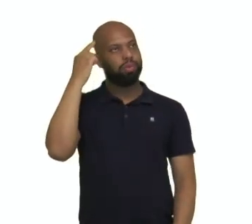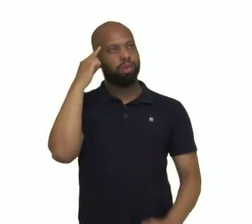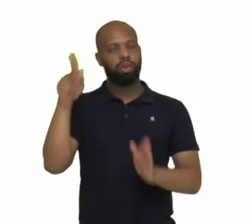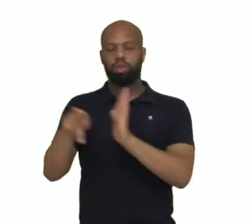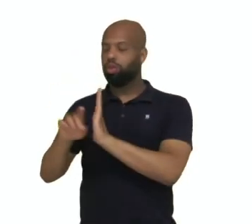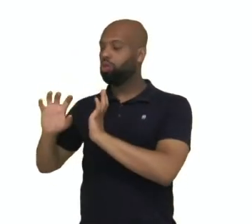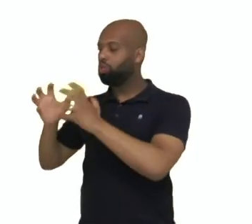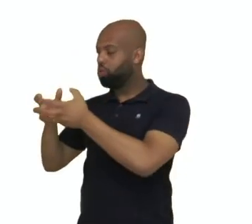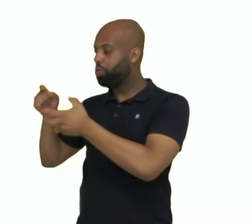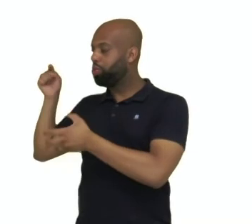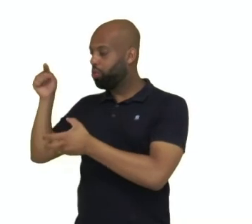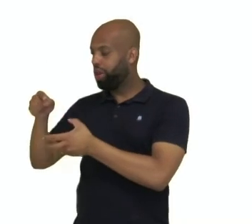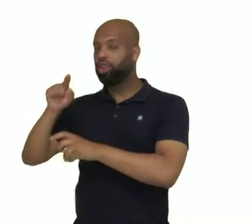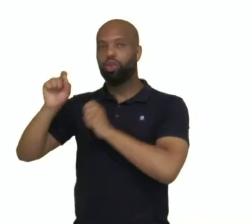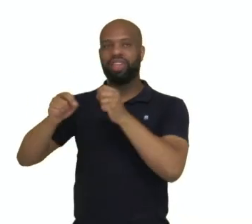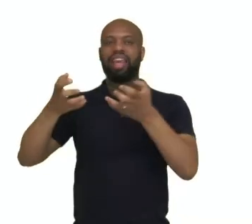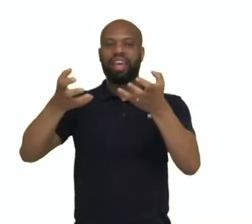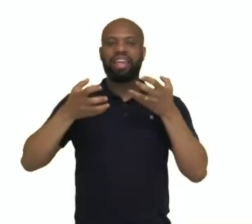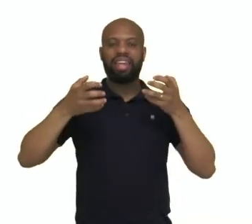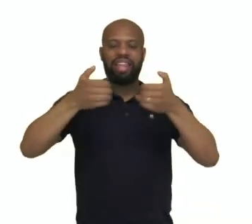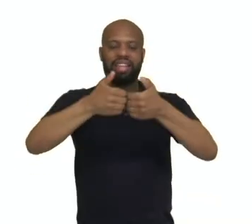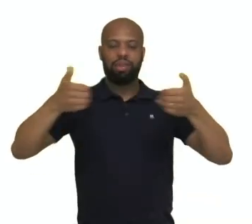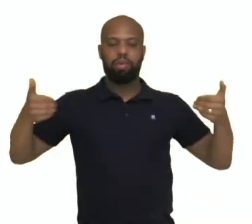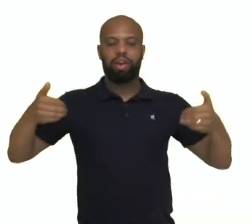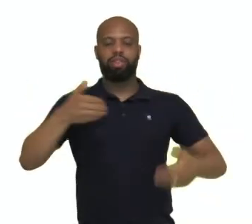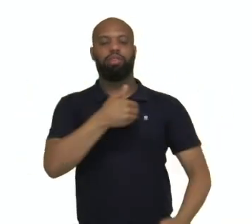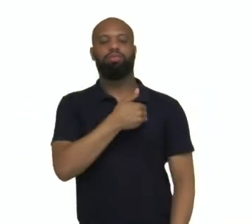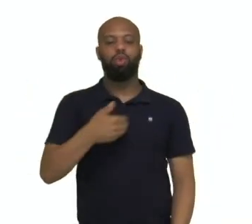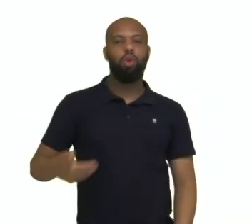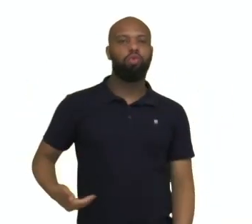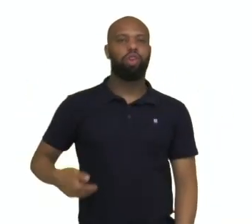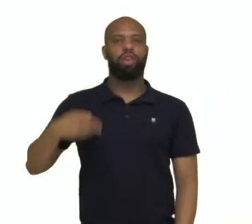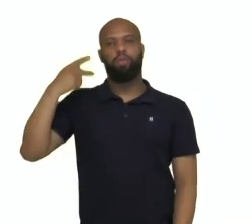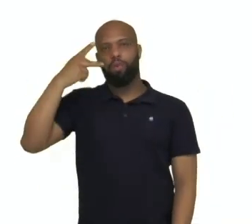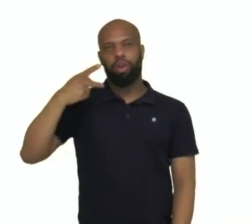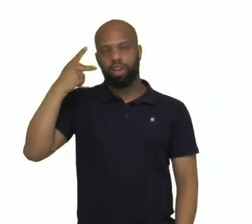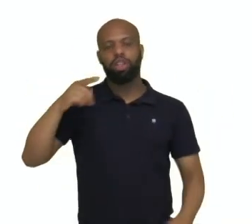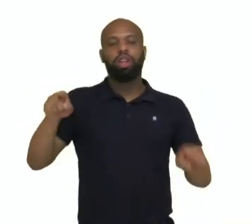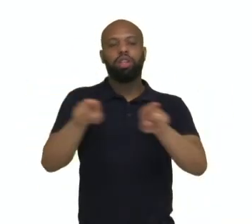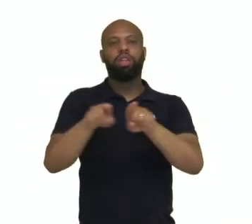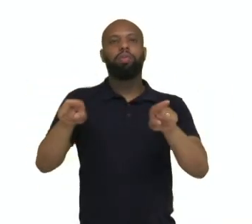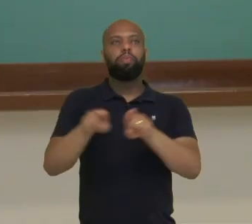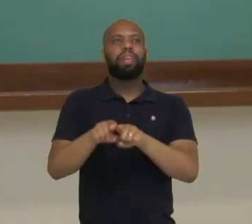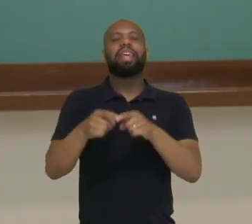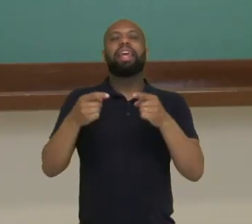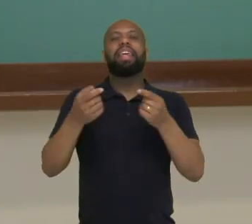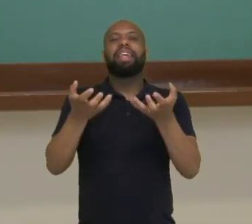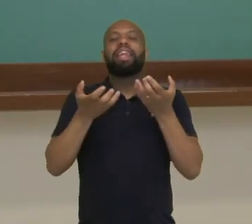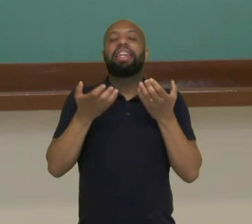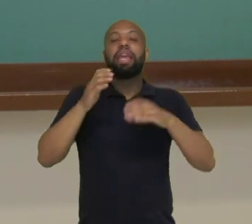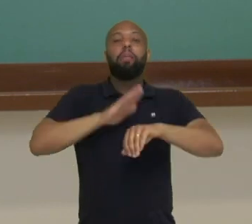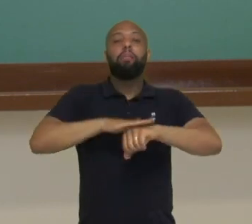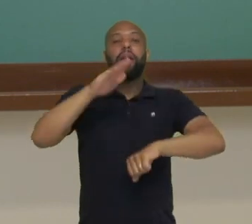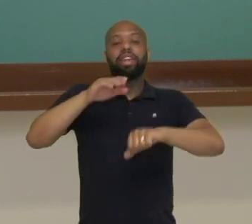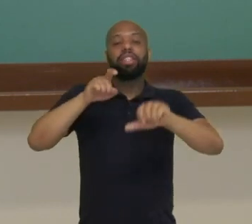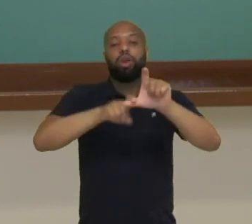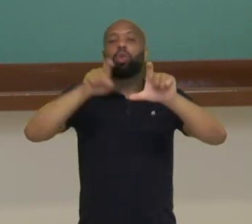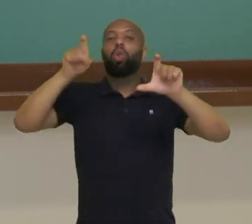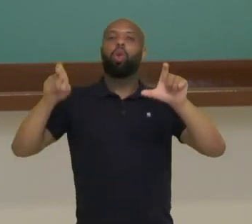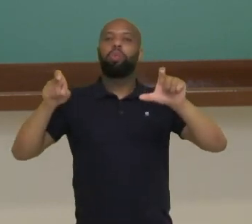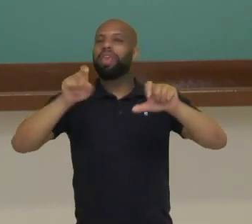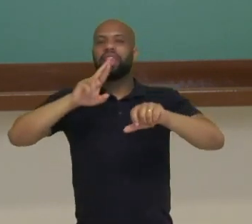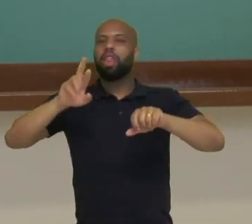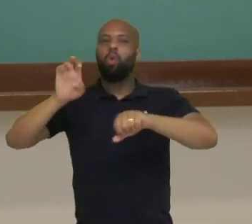era a descentralização política e uma maior autonomia das províncias, né? Não existiam estados no Brasil, mas sim